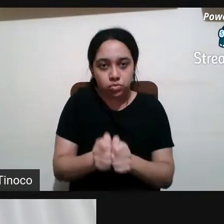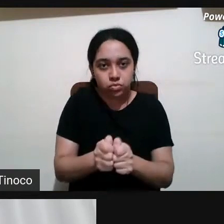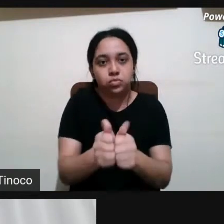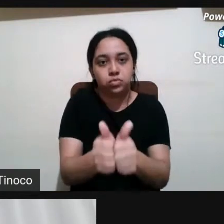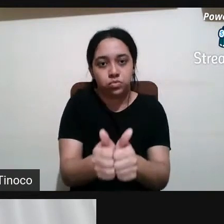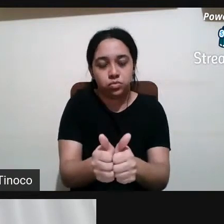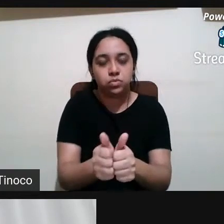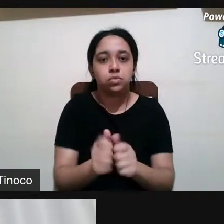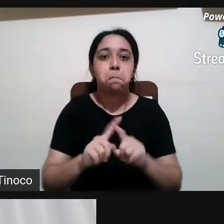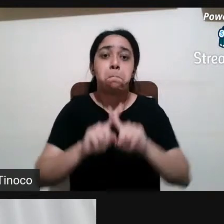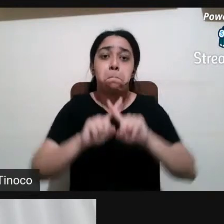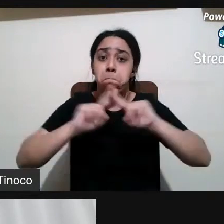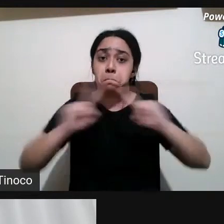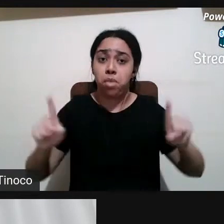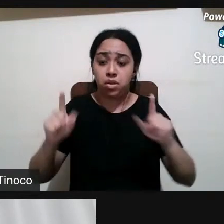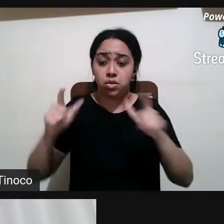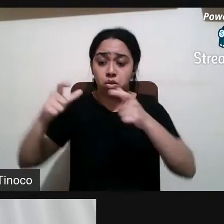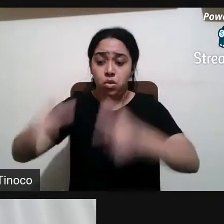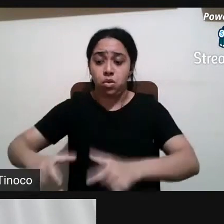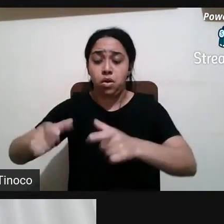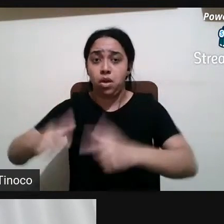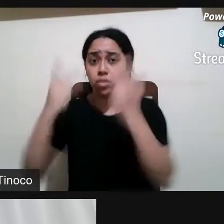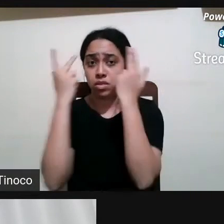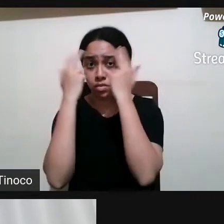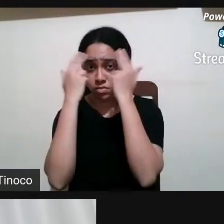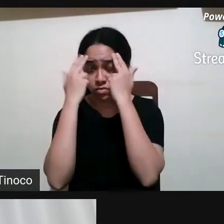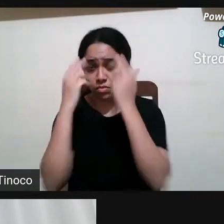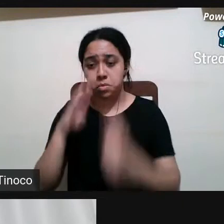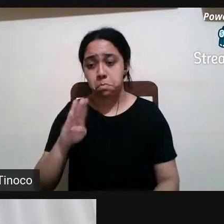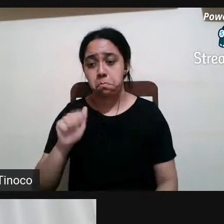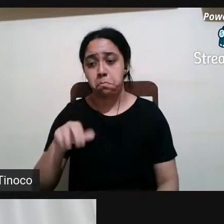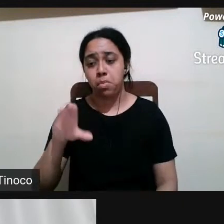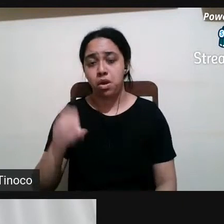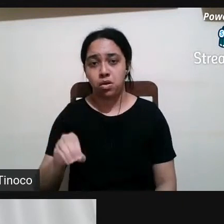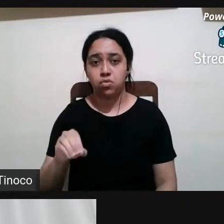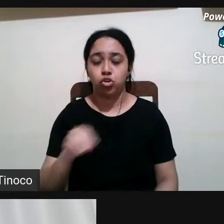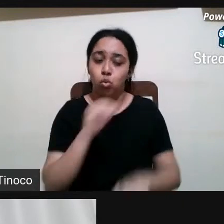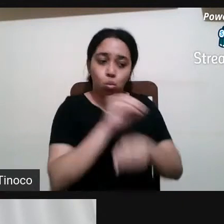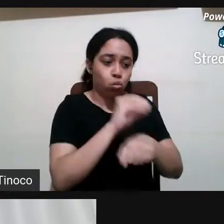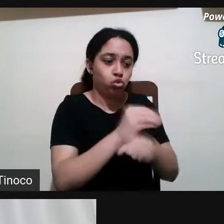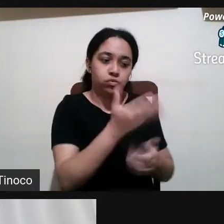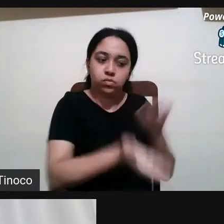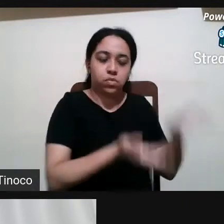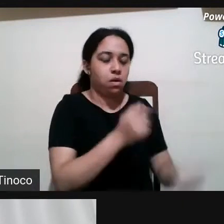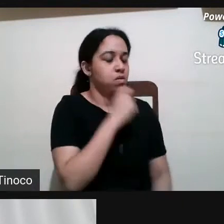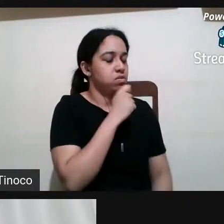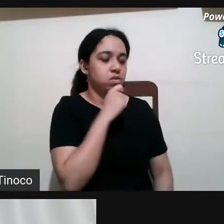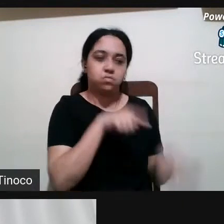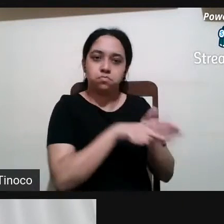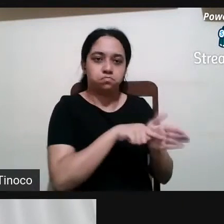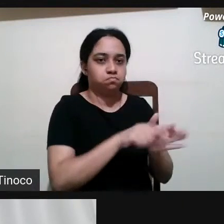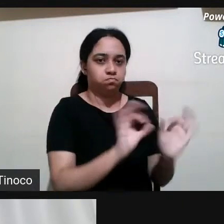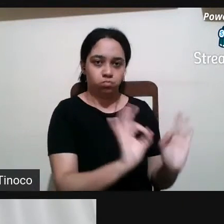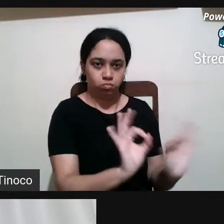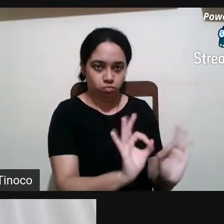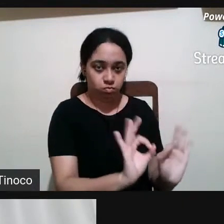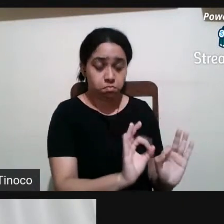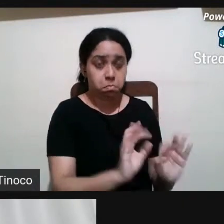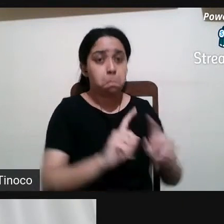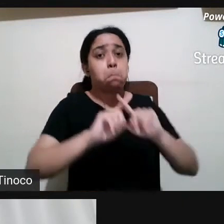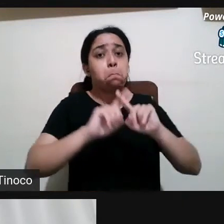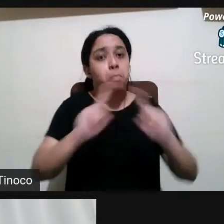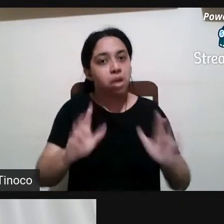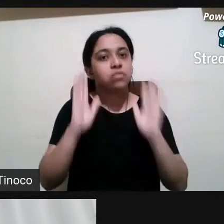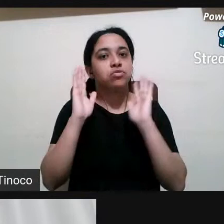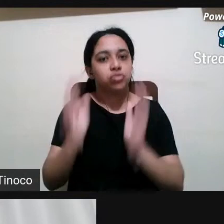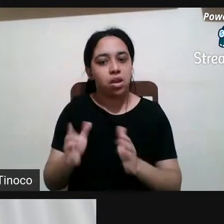de banco natural, não de cultivo. Não estudamos ainda cultivo, mas como já encontramos